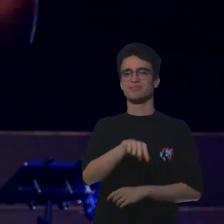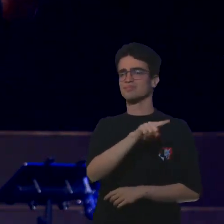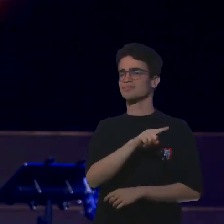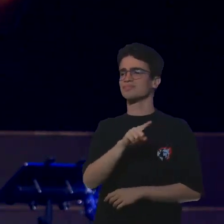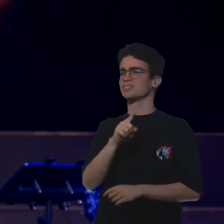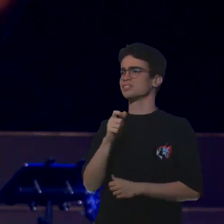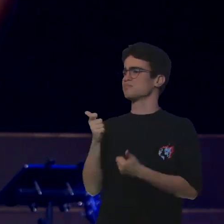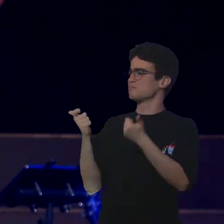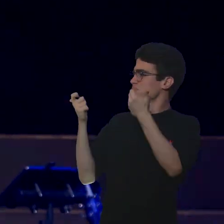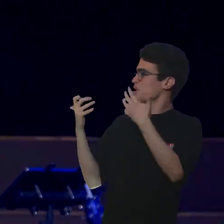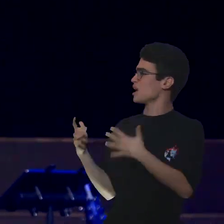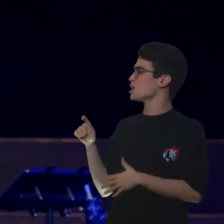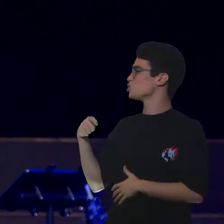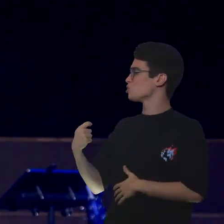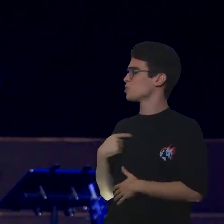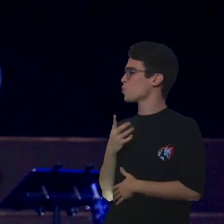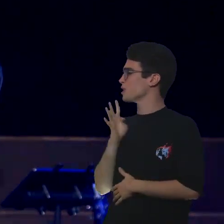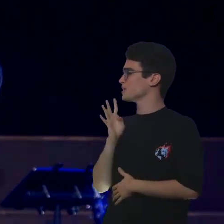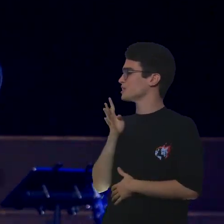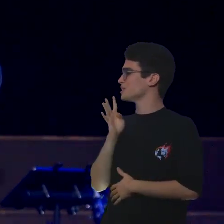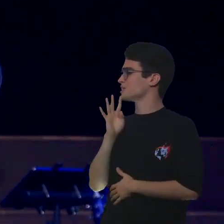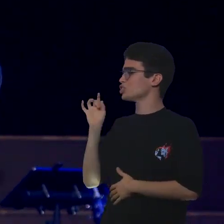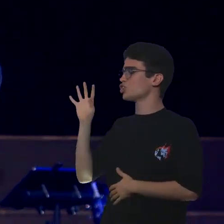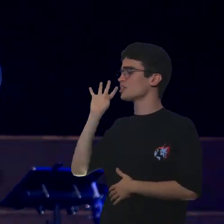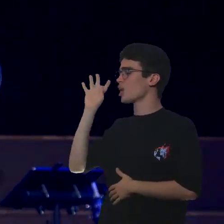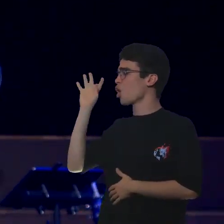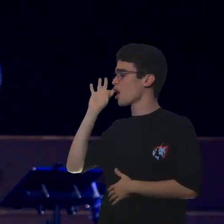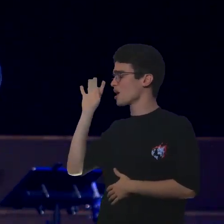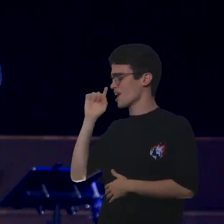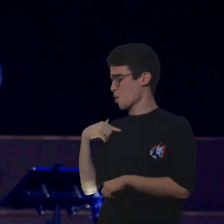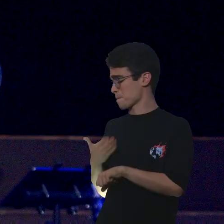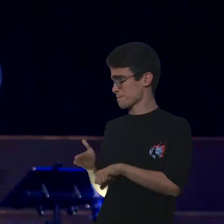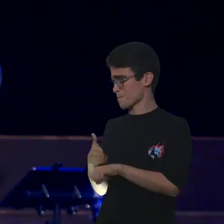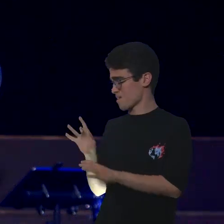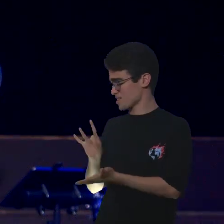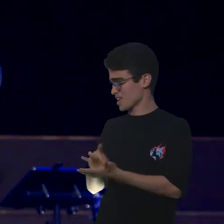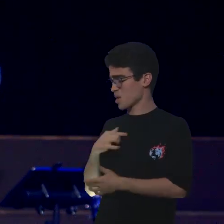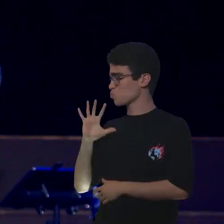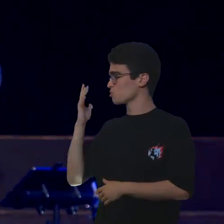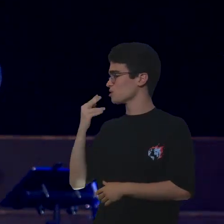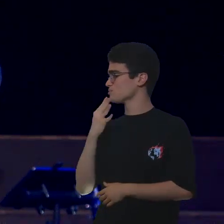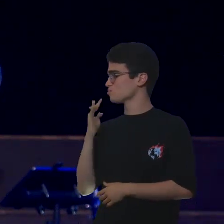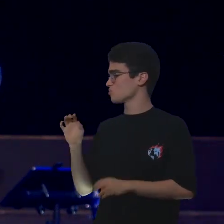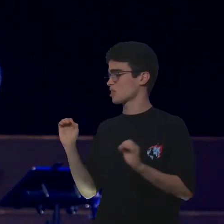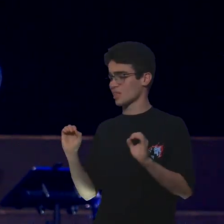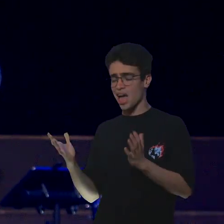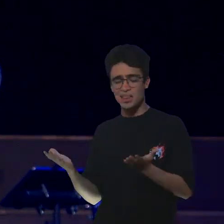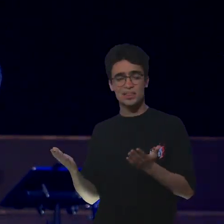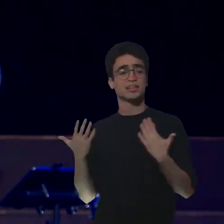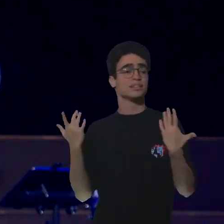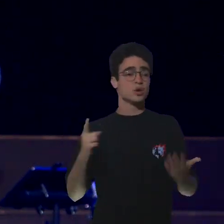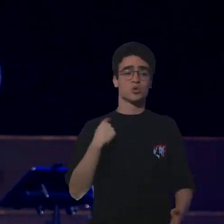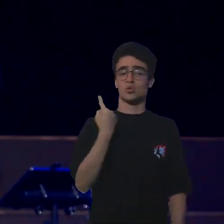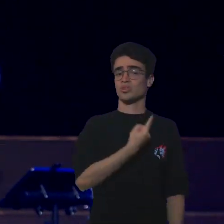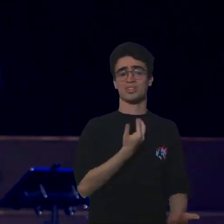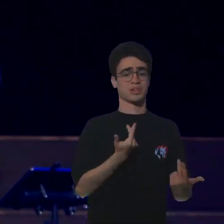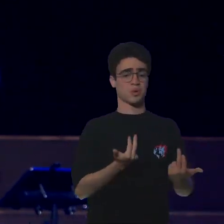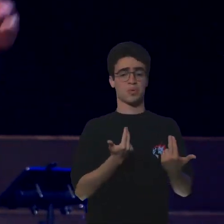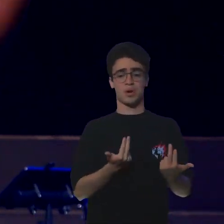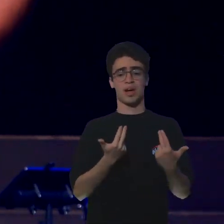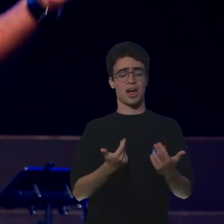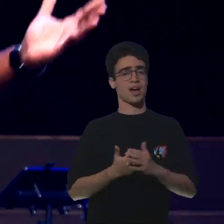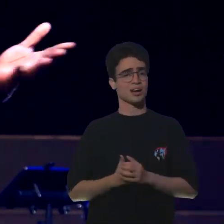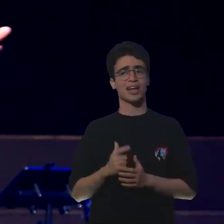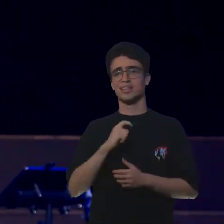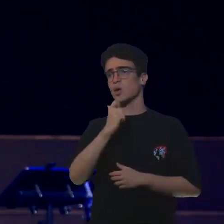palavras aquilo que eles conheciam em teoria e não em prática de fé. Na nossa vida também não é diferente. Temos